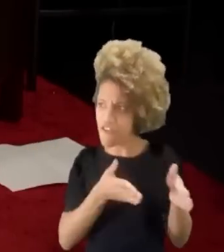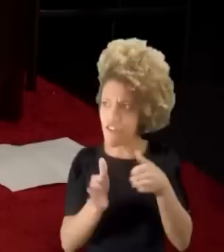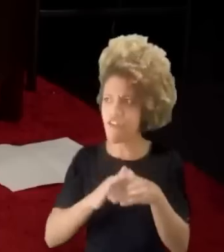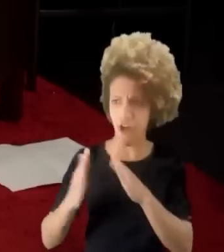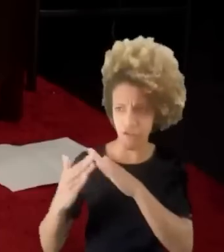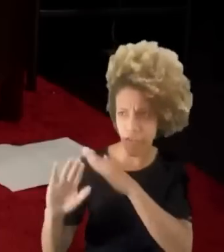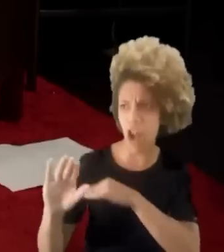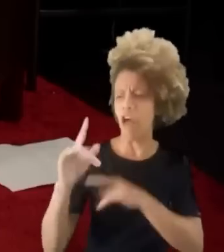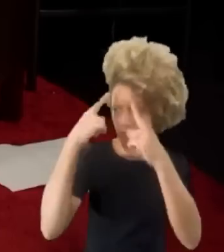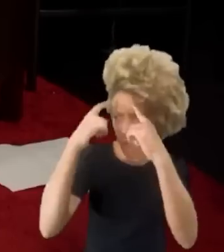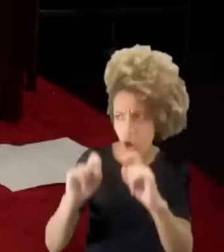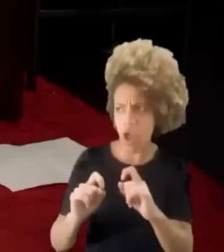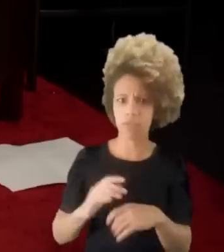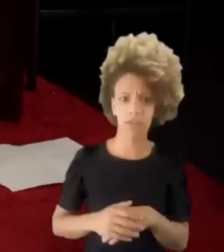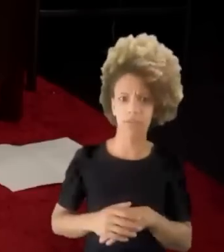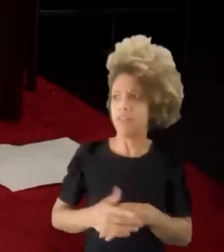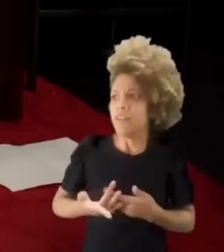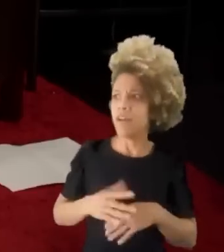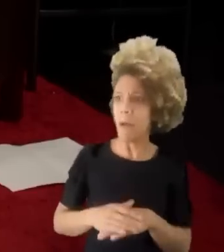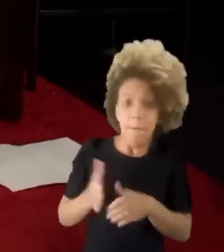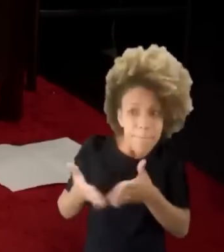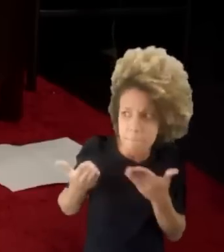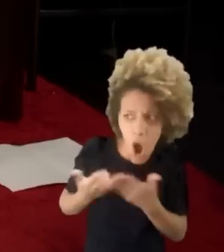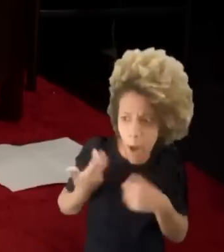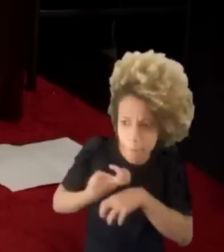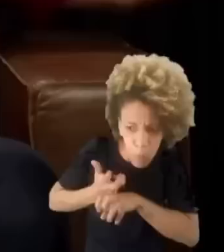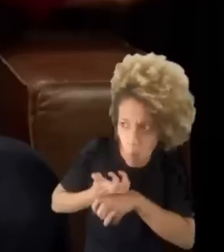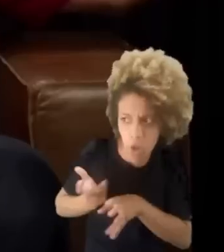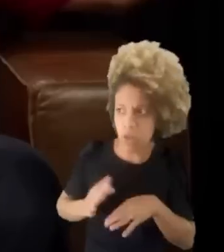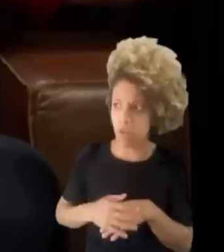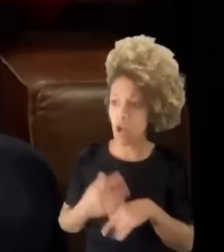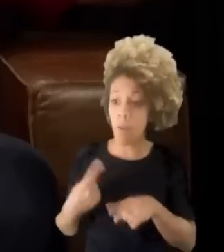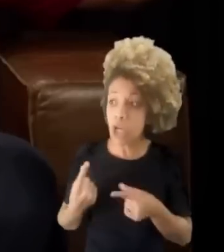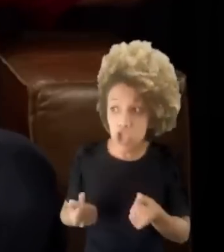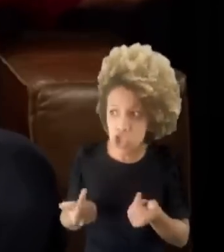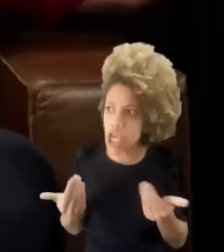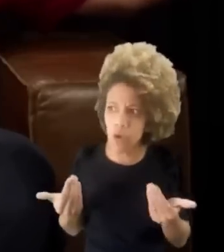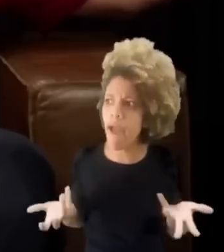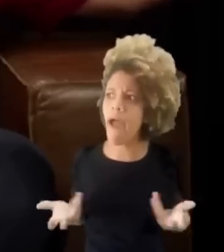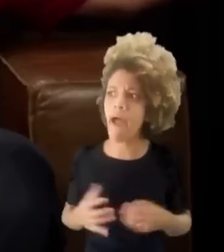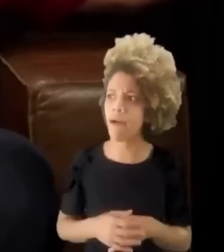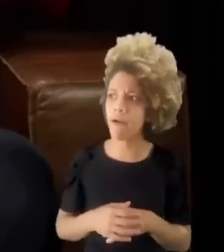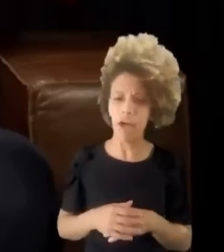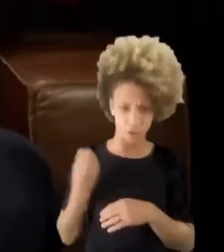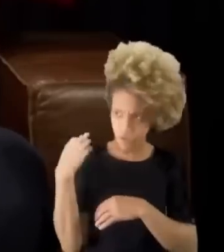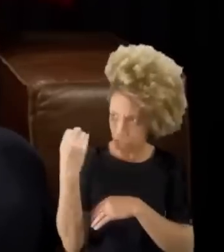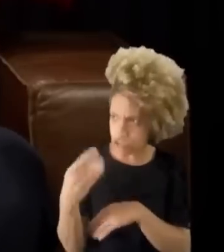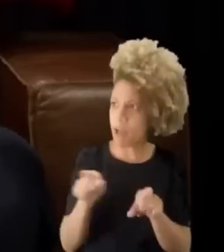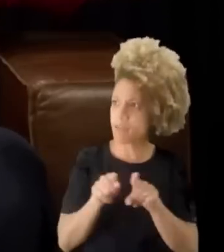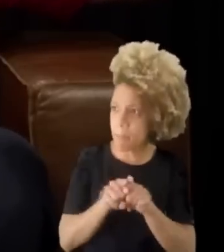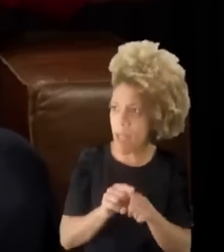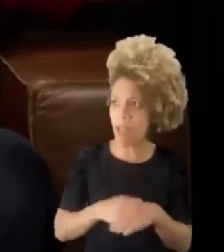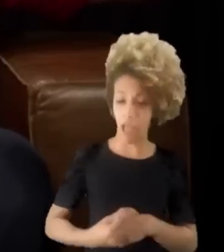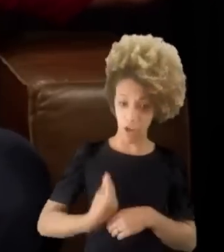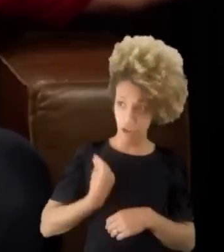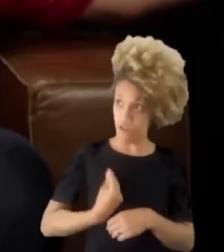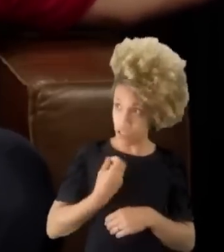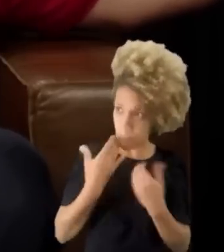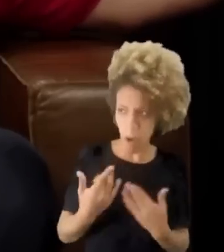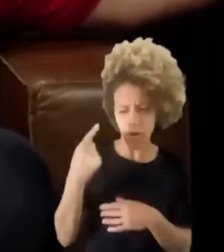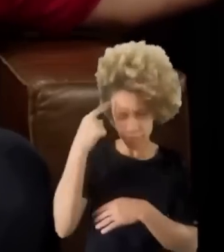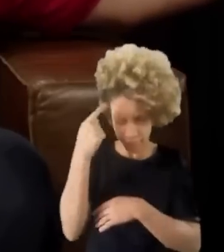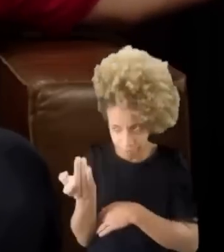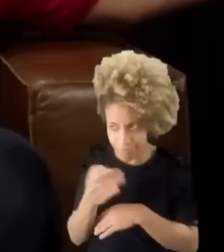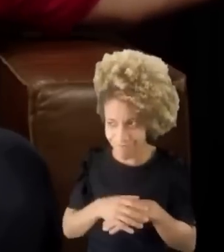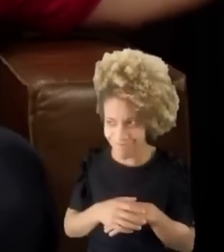aberto favela violência policial nós tá duro os negros tá duro né que é dinheiro também nós também quer viajar mas também quer viver uma vida